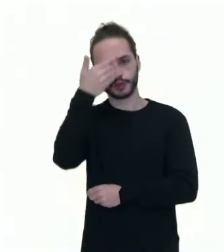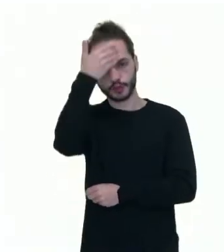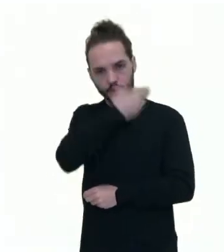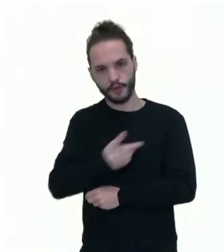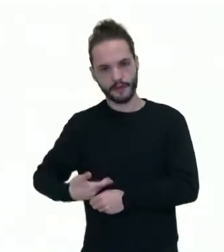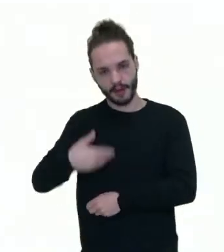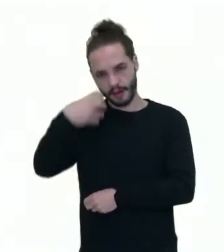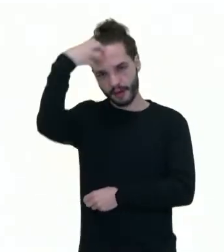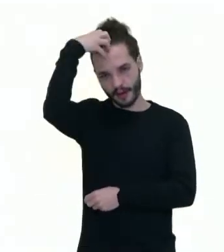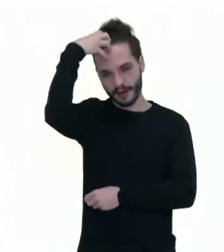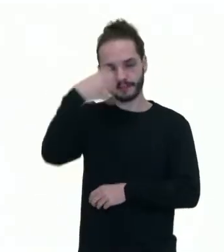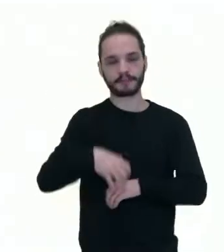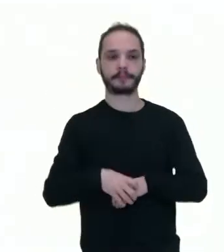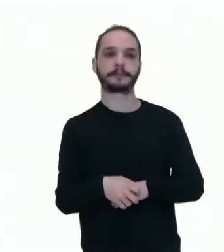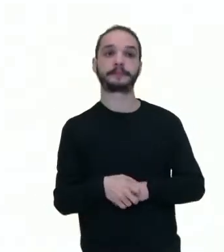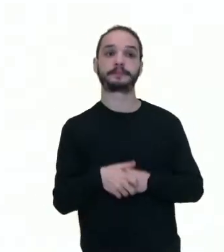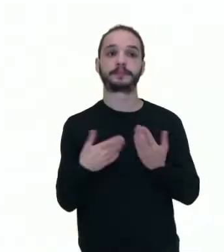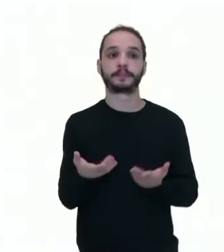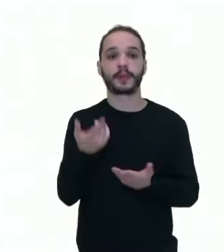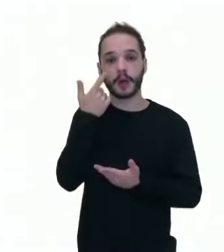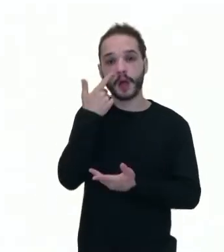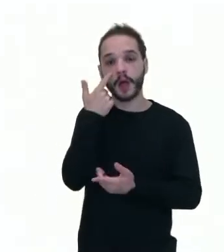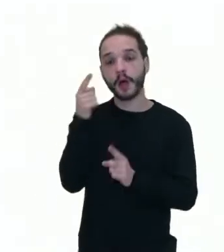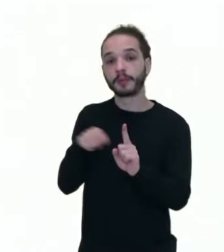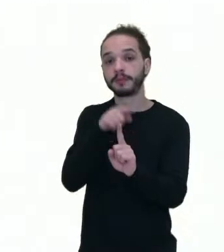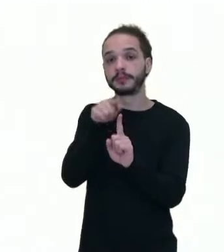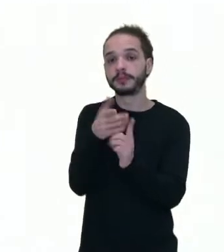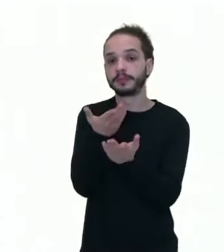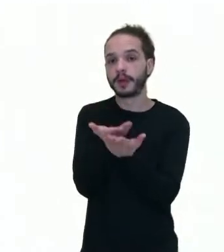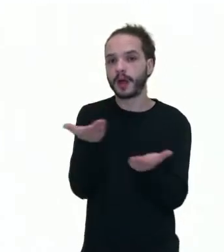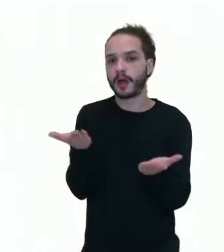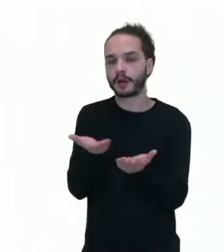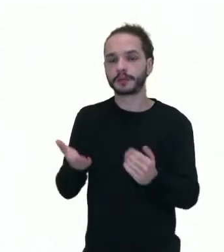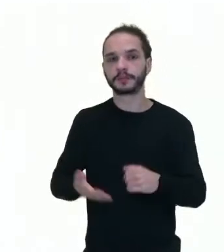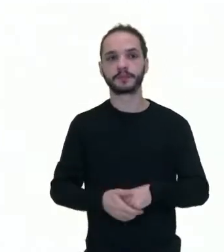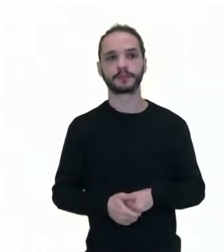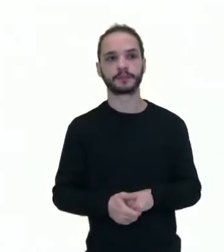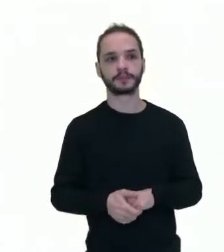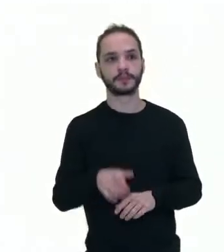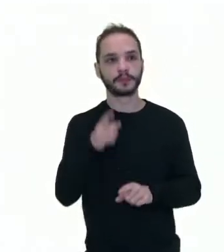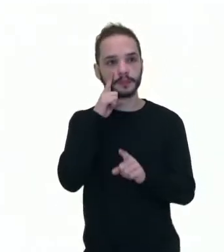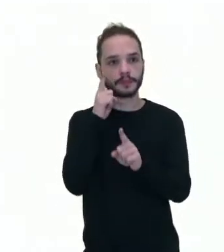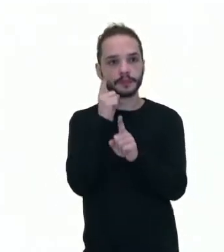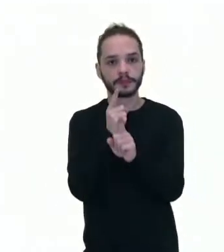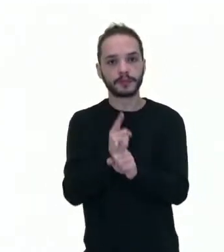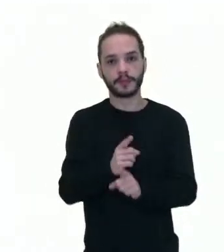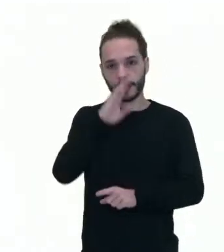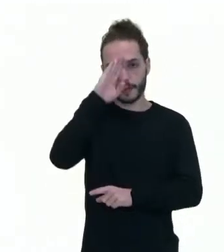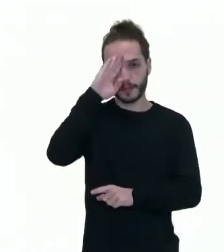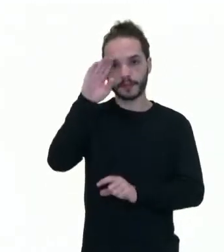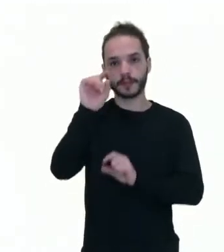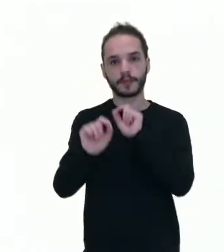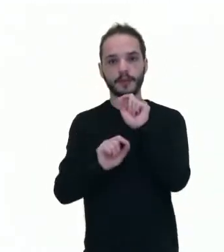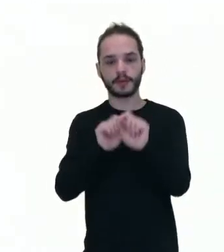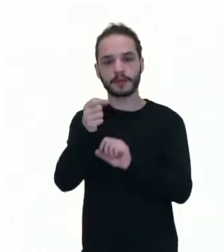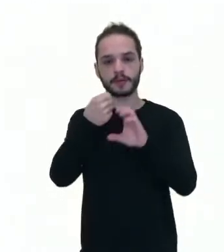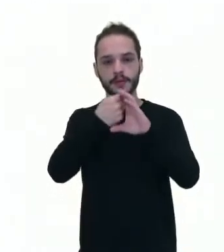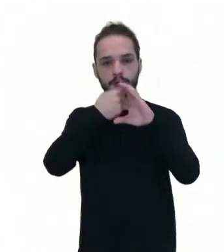aqui quais são os objetivos da nossa aula de hoje. Então nós vamos identificar as características do antigo